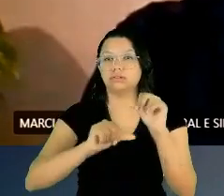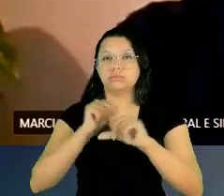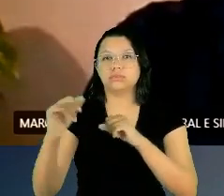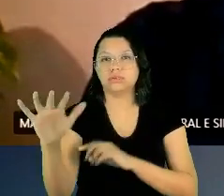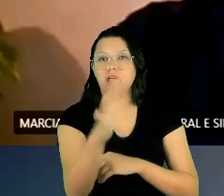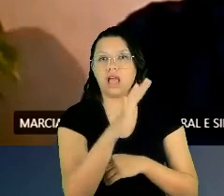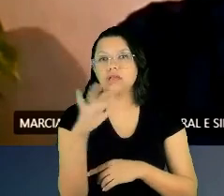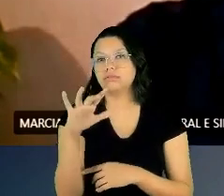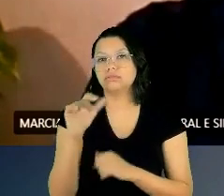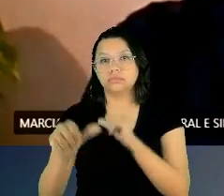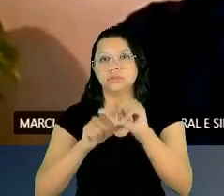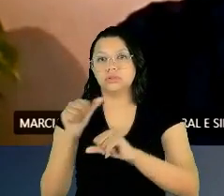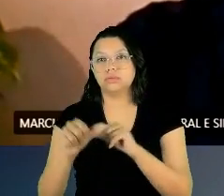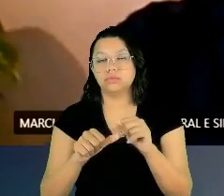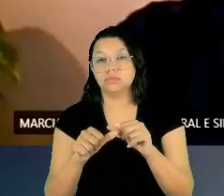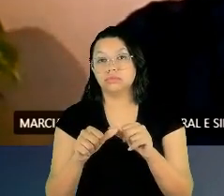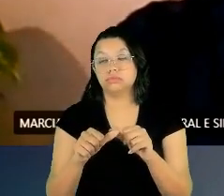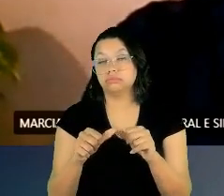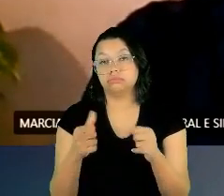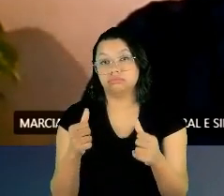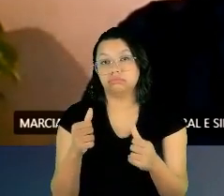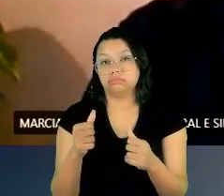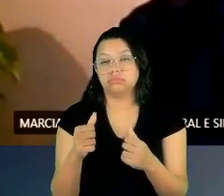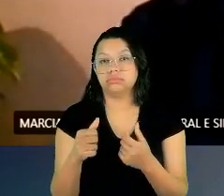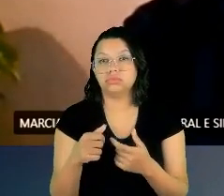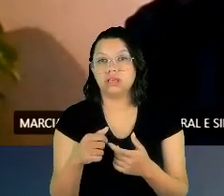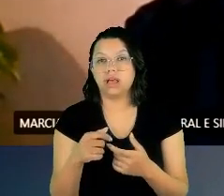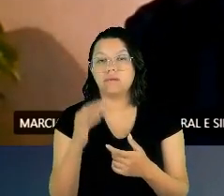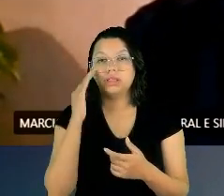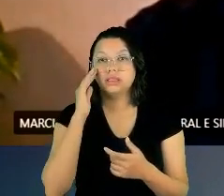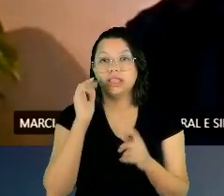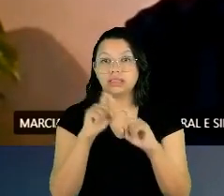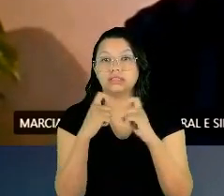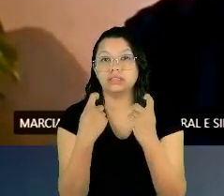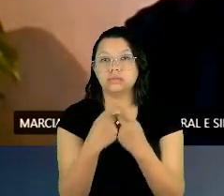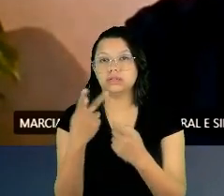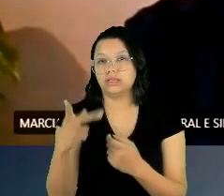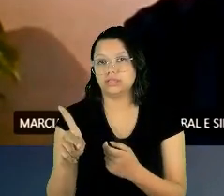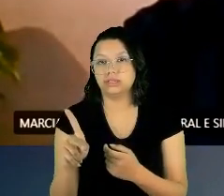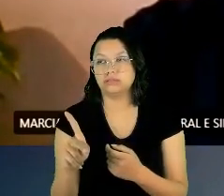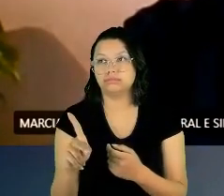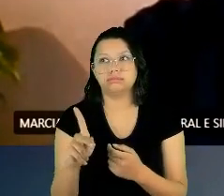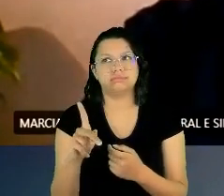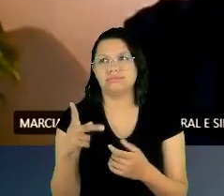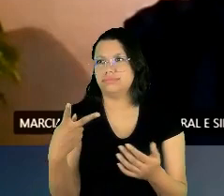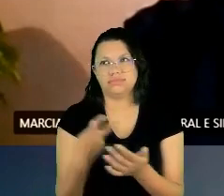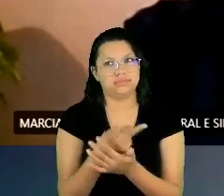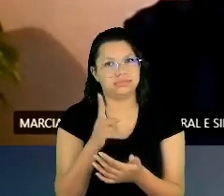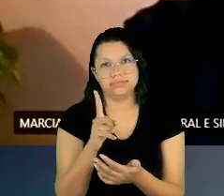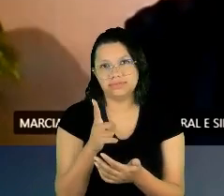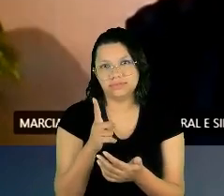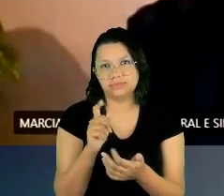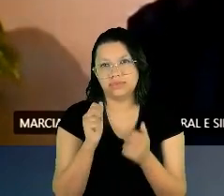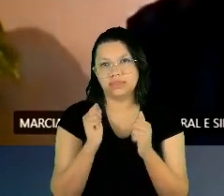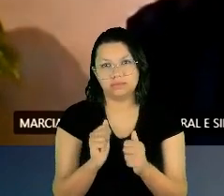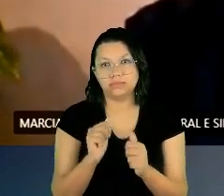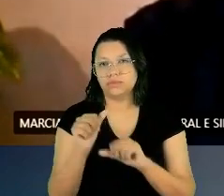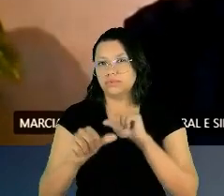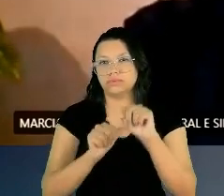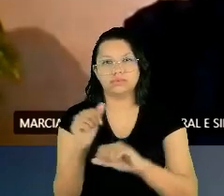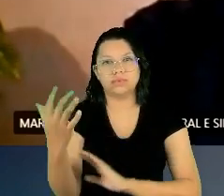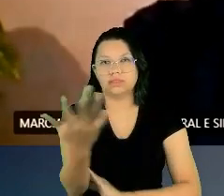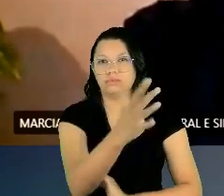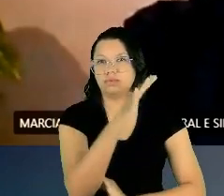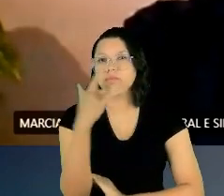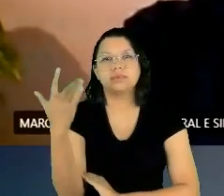é só eu mudar o ambiente que eu mudo a sexualidade deles. Seria fácil, né? Mas isso não acontece. A gente pode fazer o que